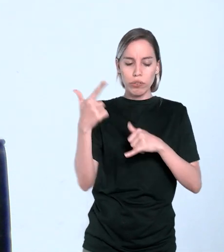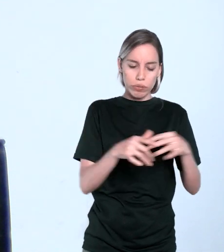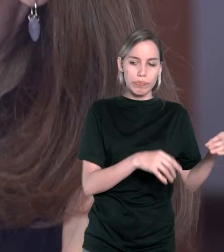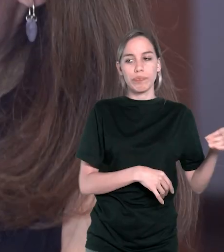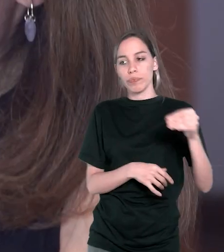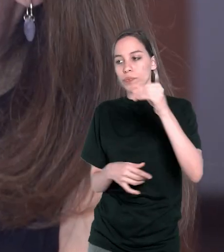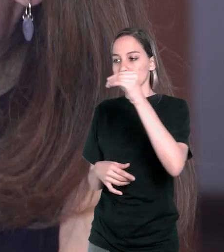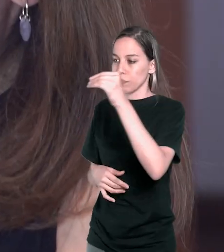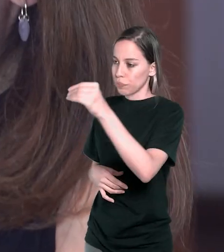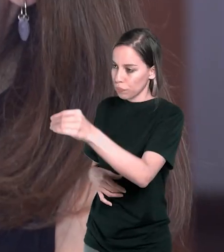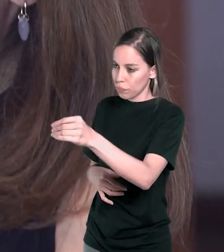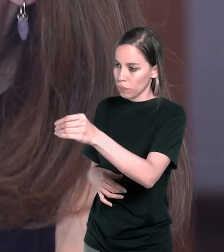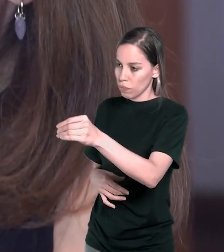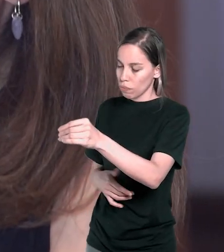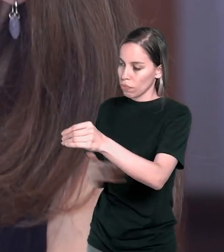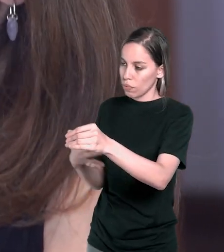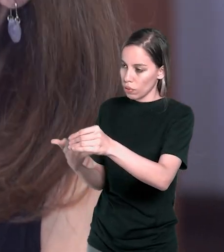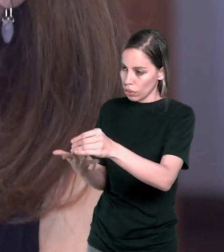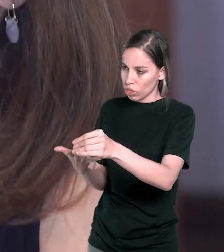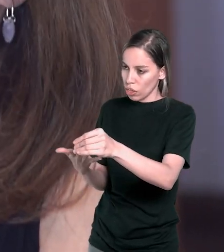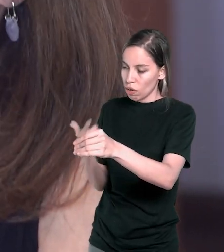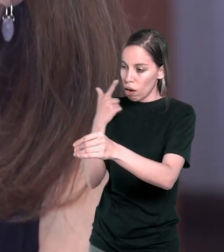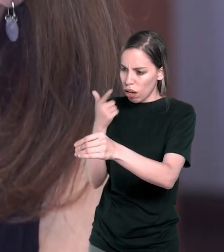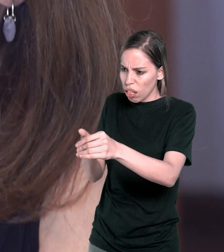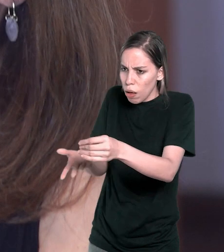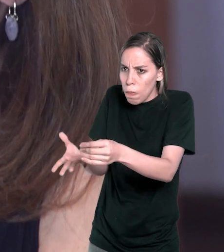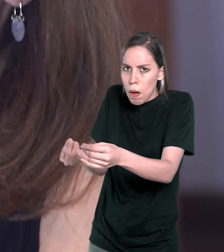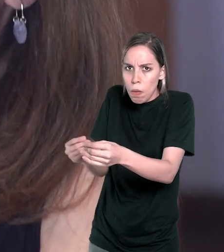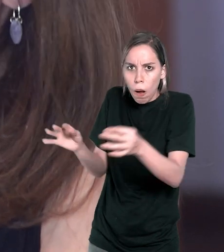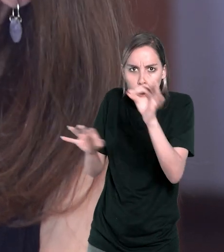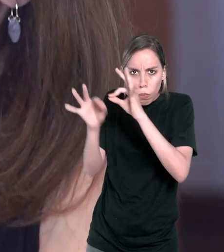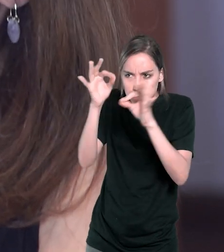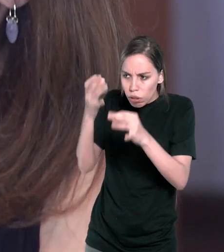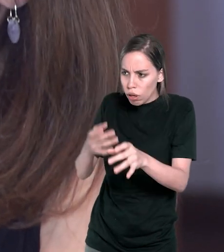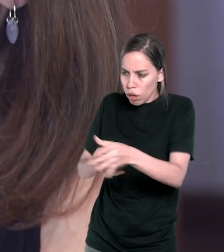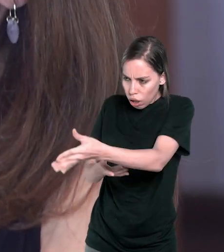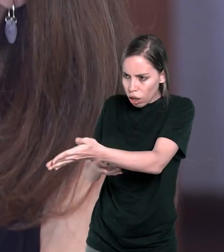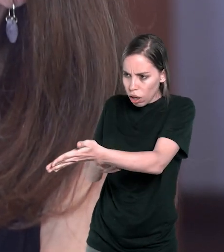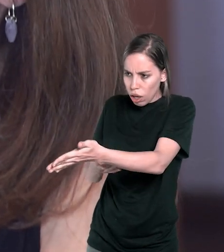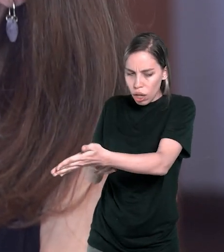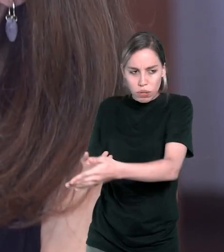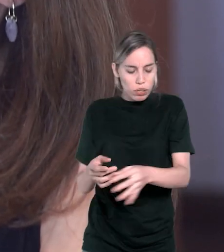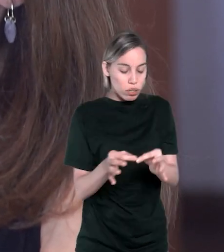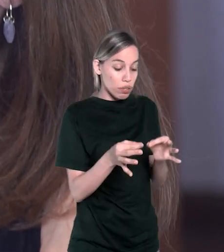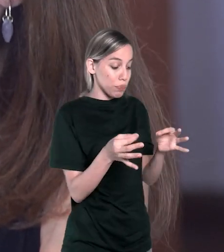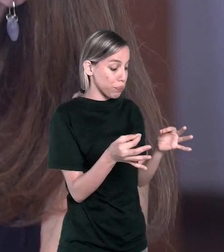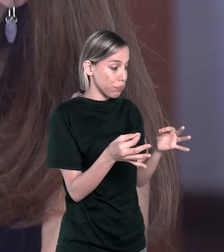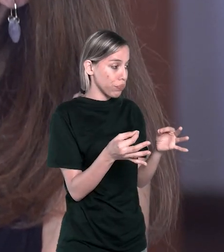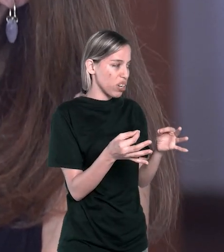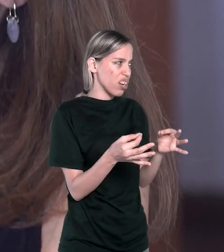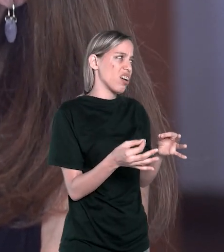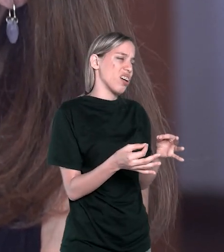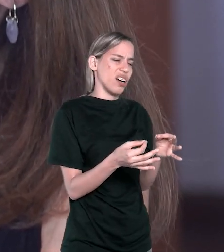Senhora, sem os bichos não há prova de dano, ela disse. Já denunciei vários casos para o Leandro.